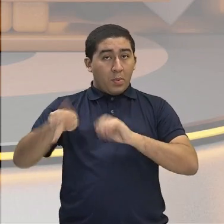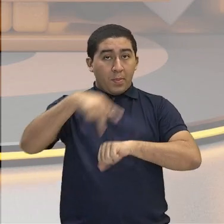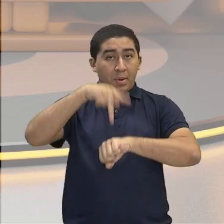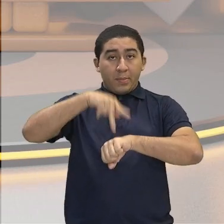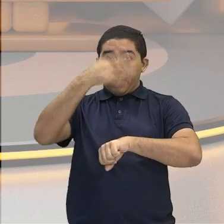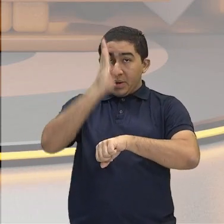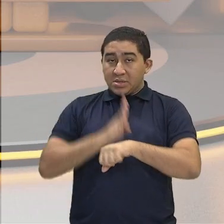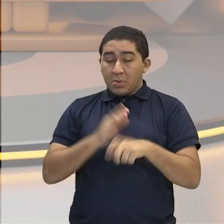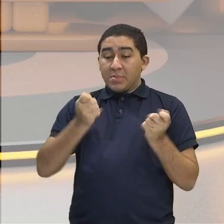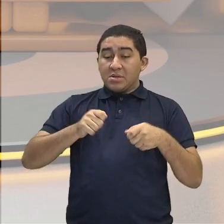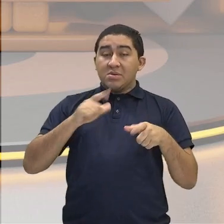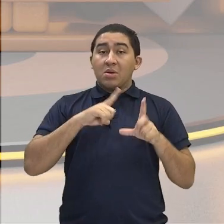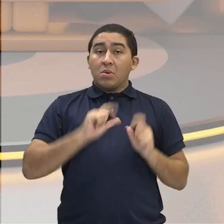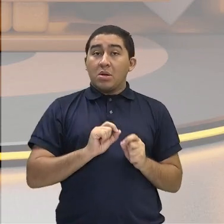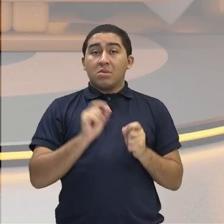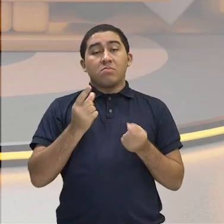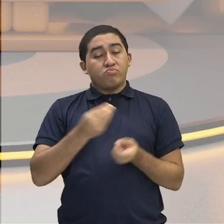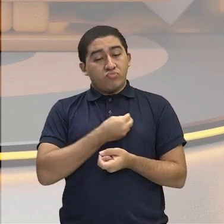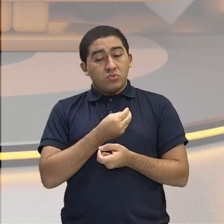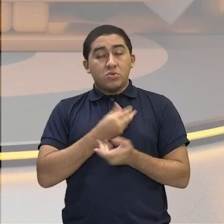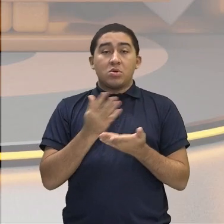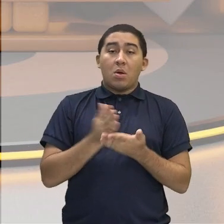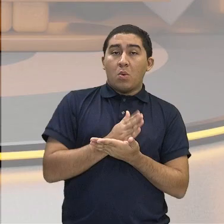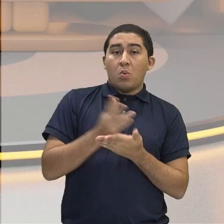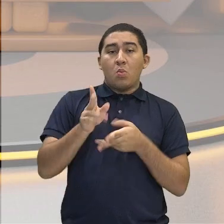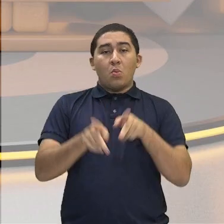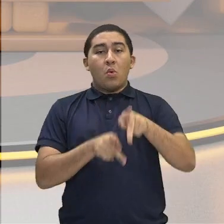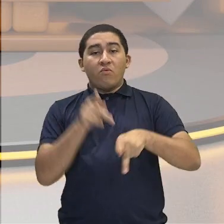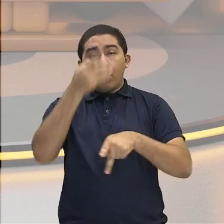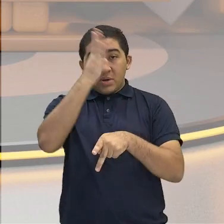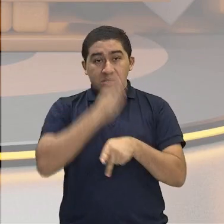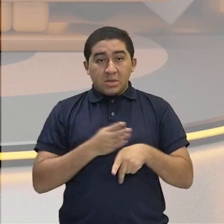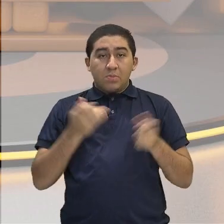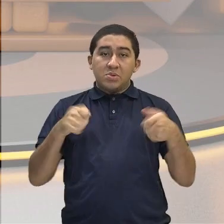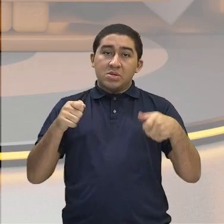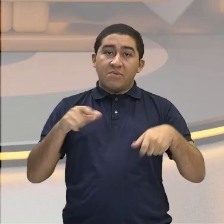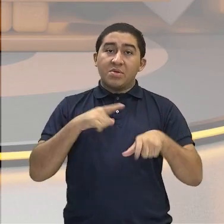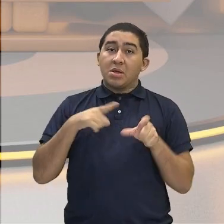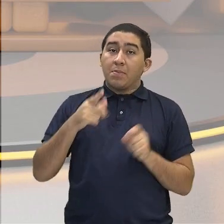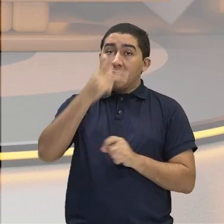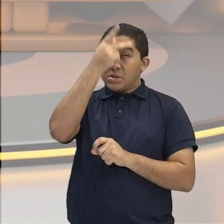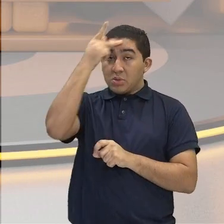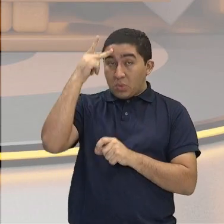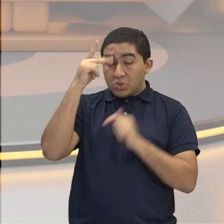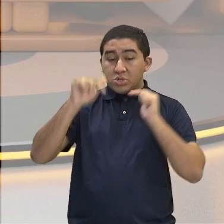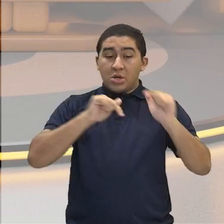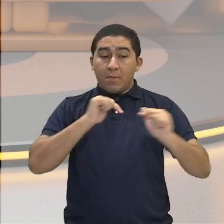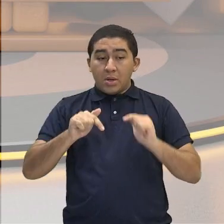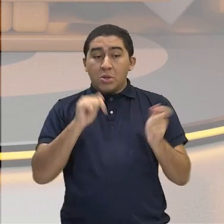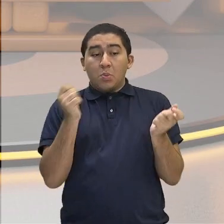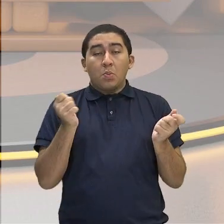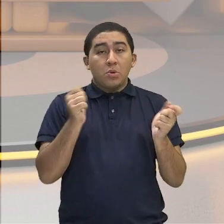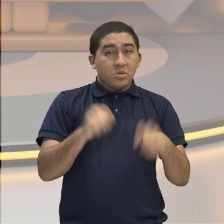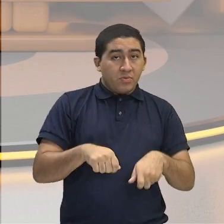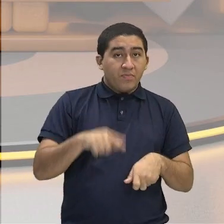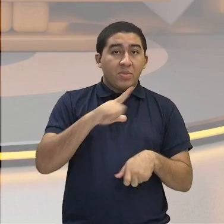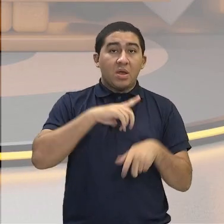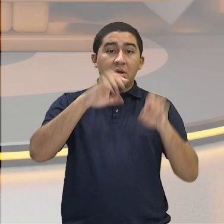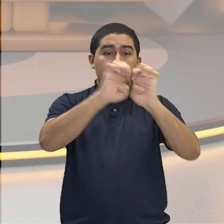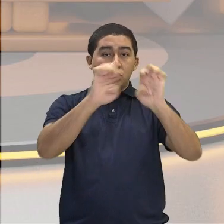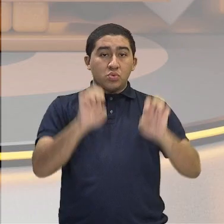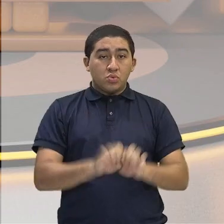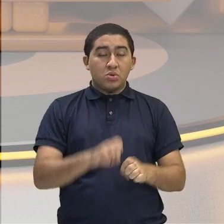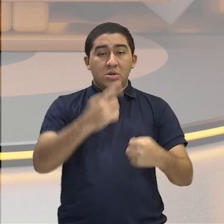precisava ser, né, habitada por brasileiros, precisava ter mão de obra para trabalhar na infraestrutura da